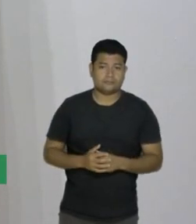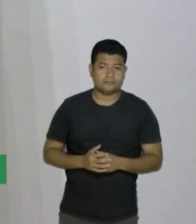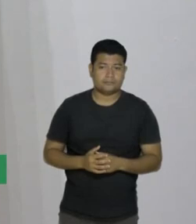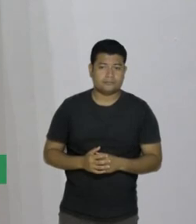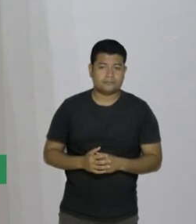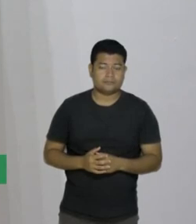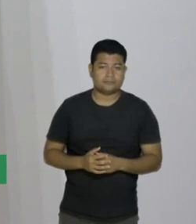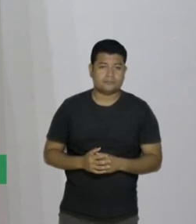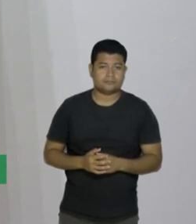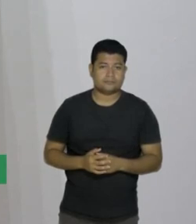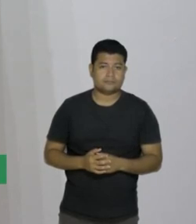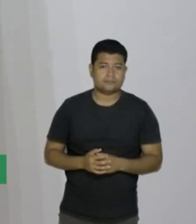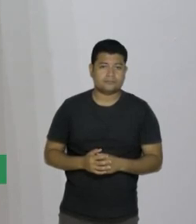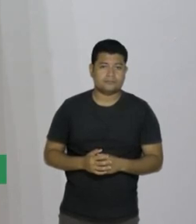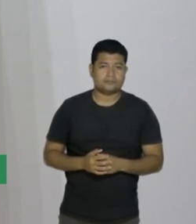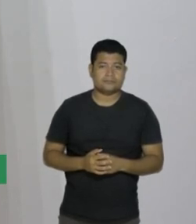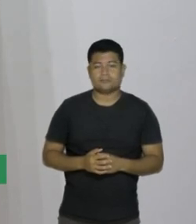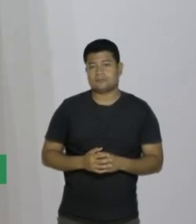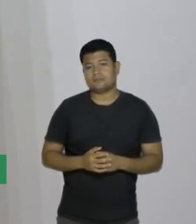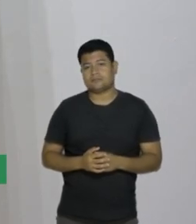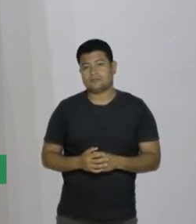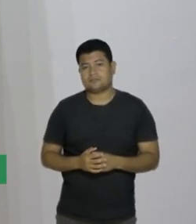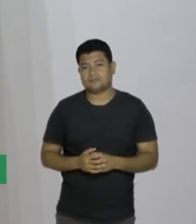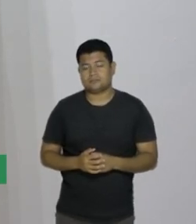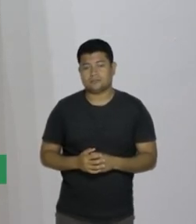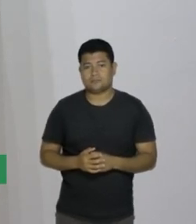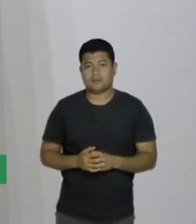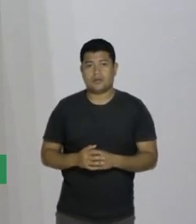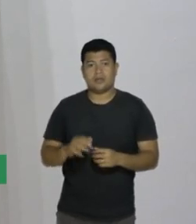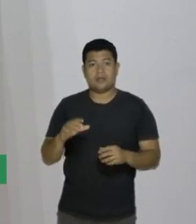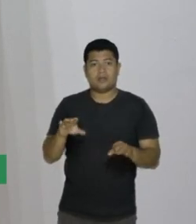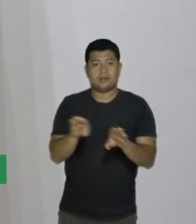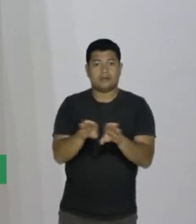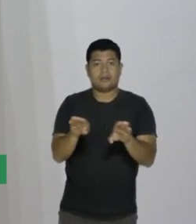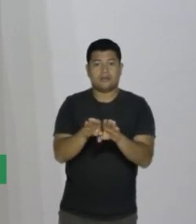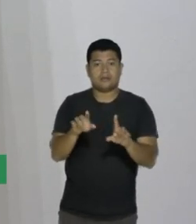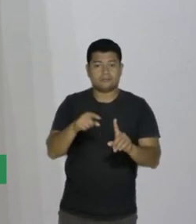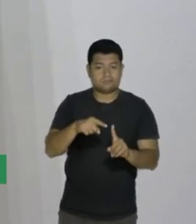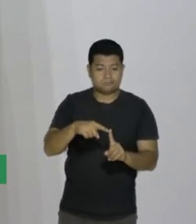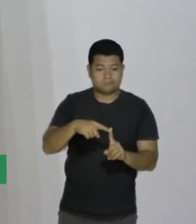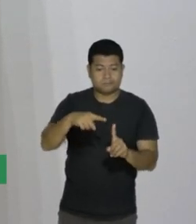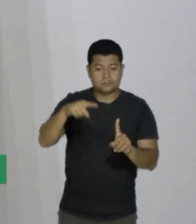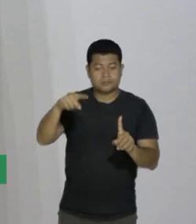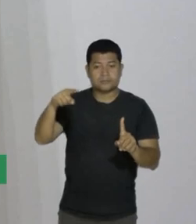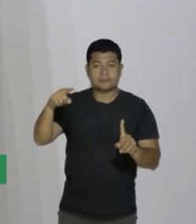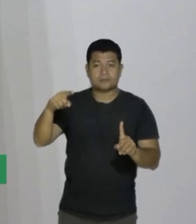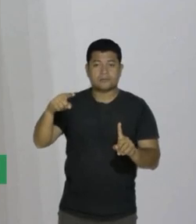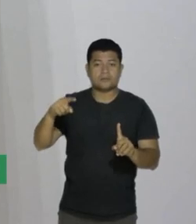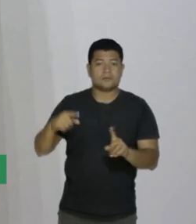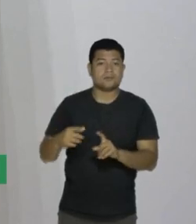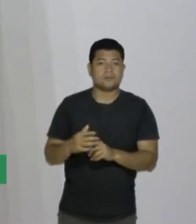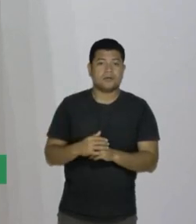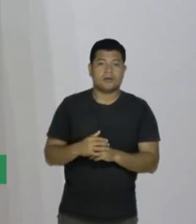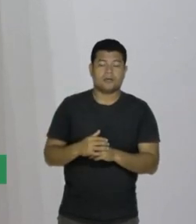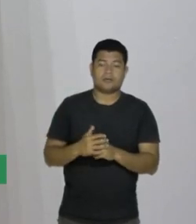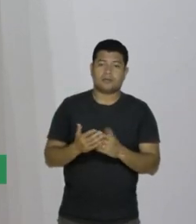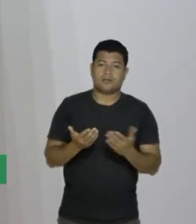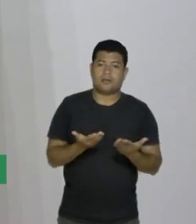os índices né de de concentrabilidade